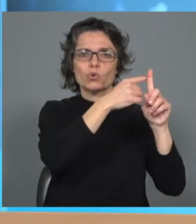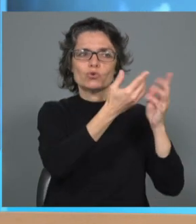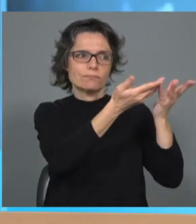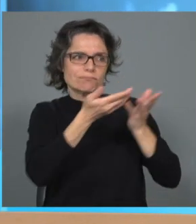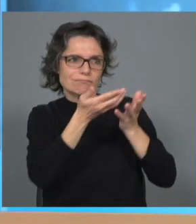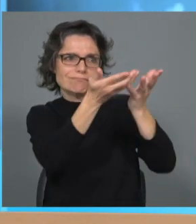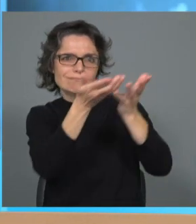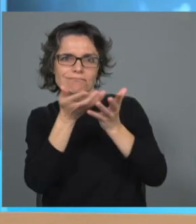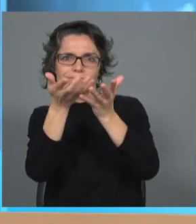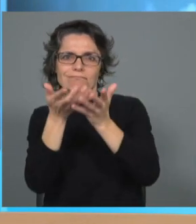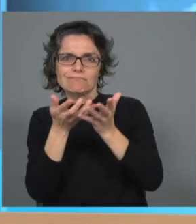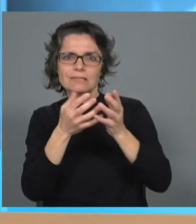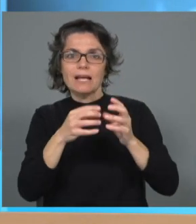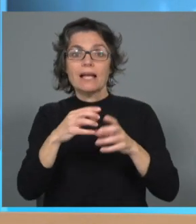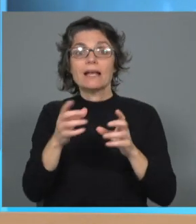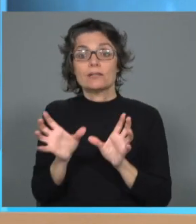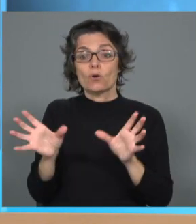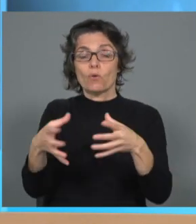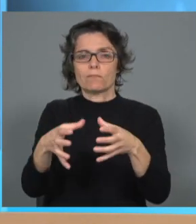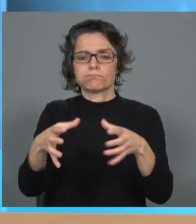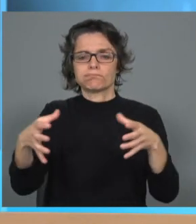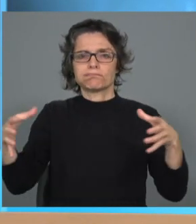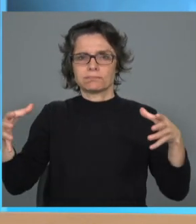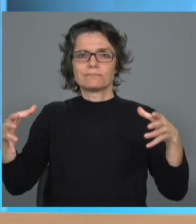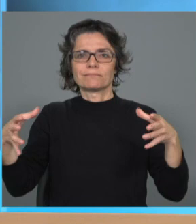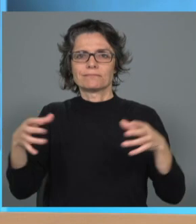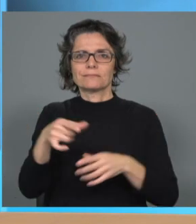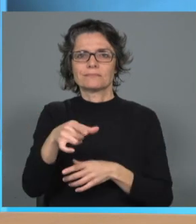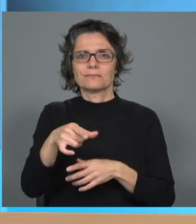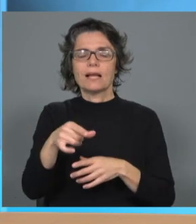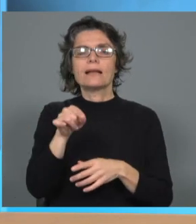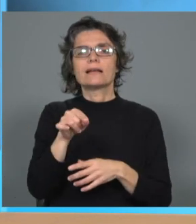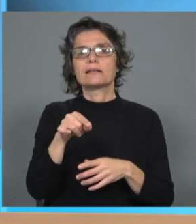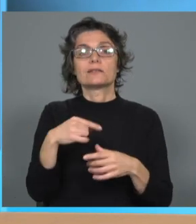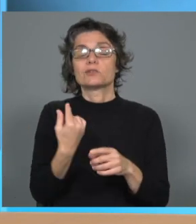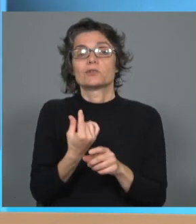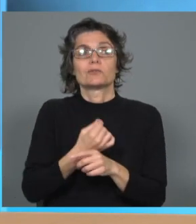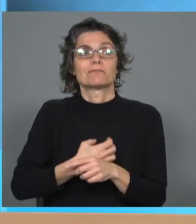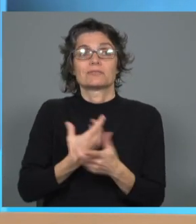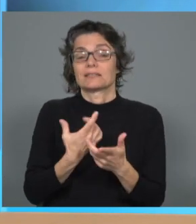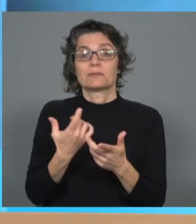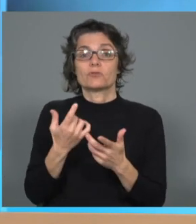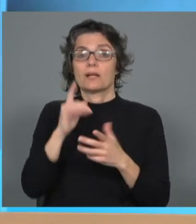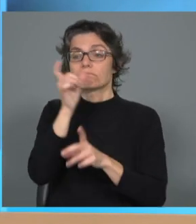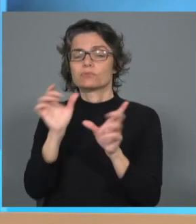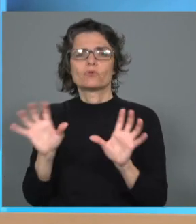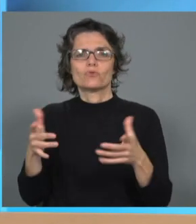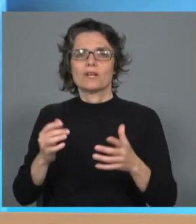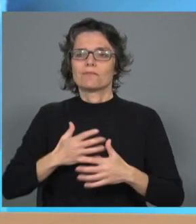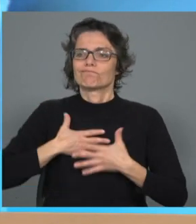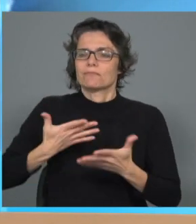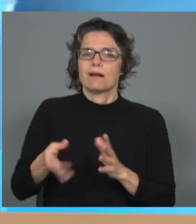foram engrandecendo cada vez mais esse momento. E isso também é sinal de maior envolvimento, de maior disponibilidade